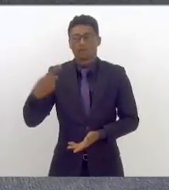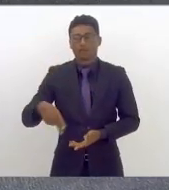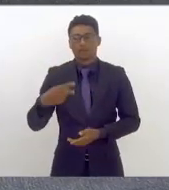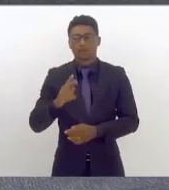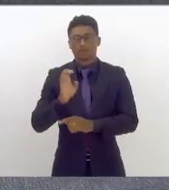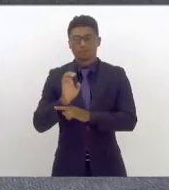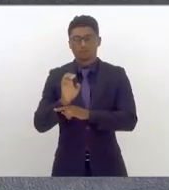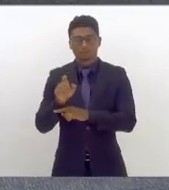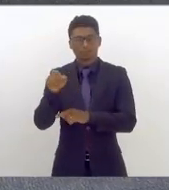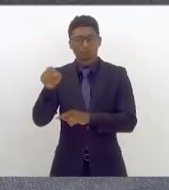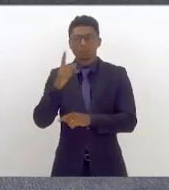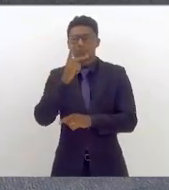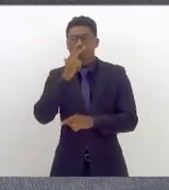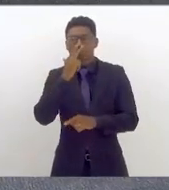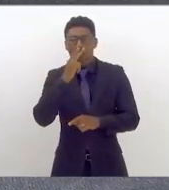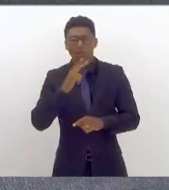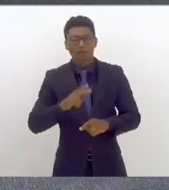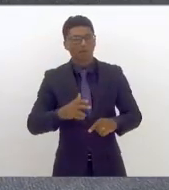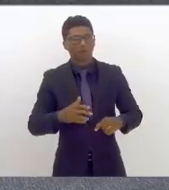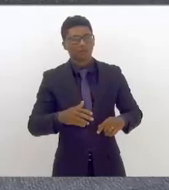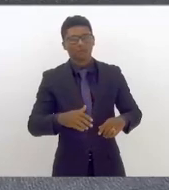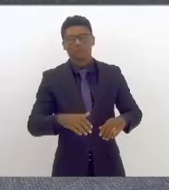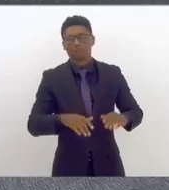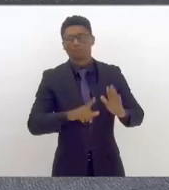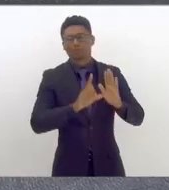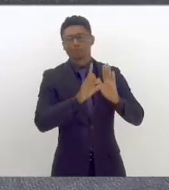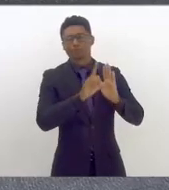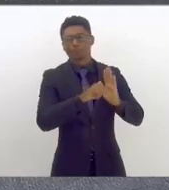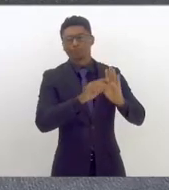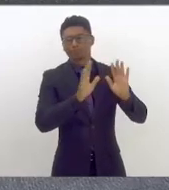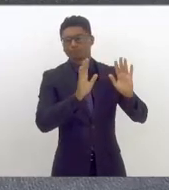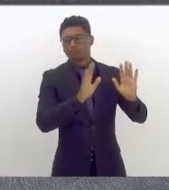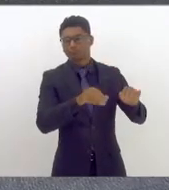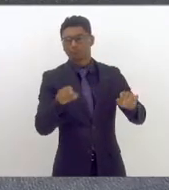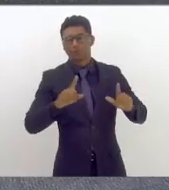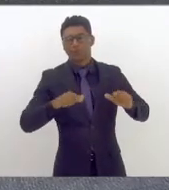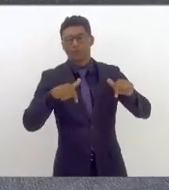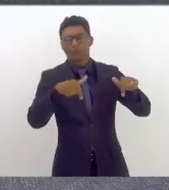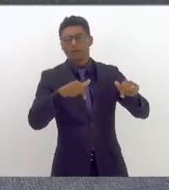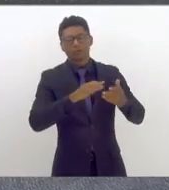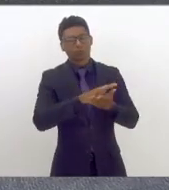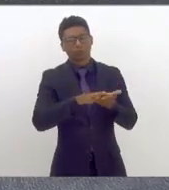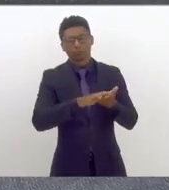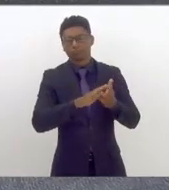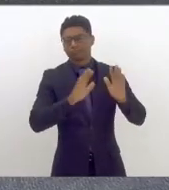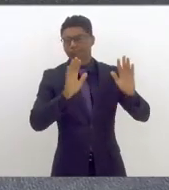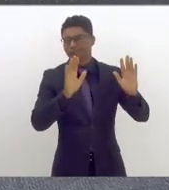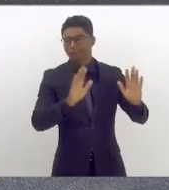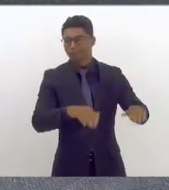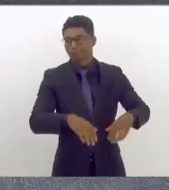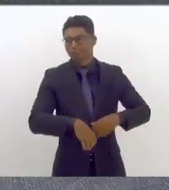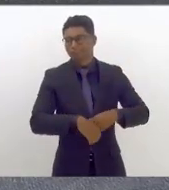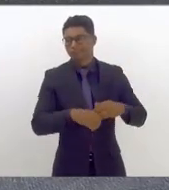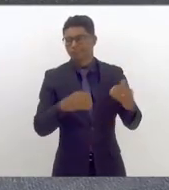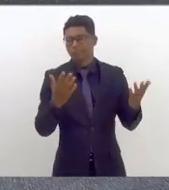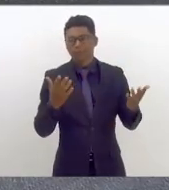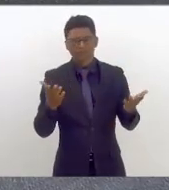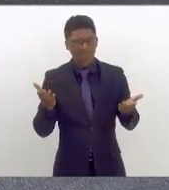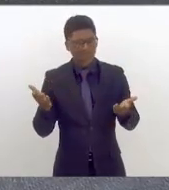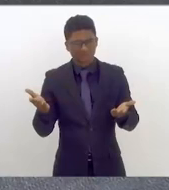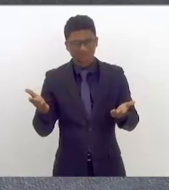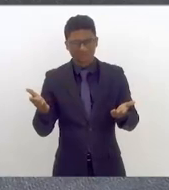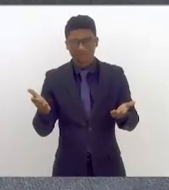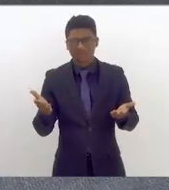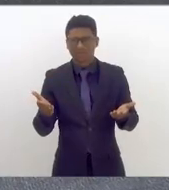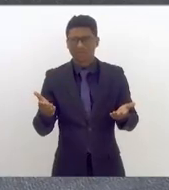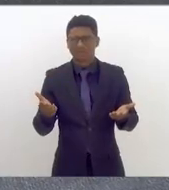postergado as ações que teriam sido importantes para consolidar também esse campo de iniciativas